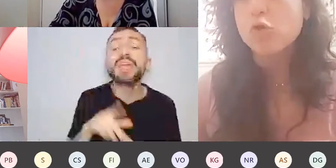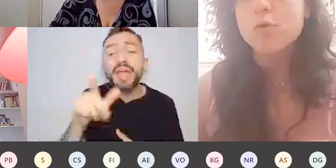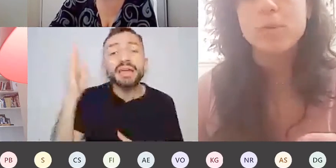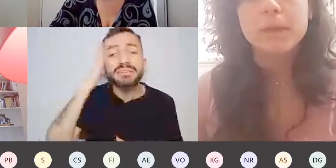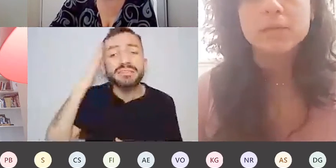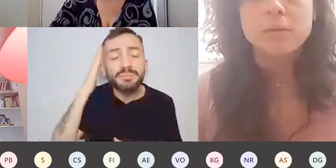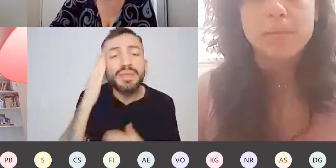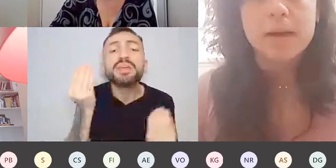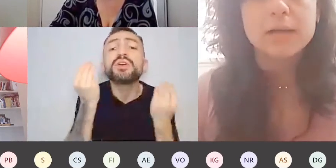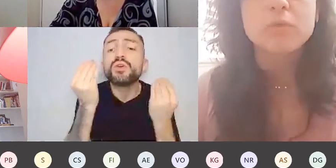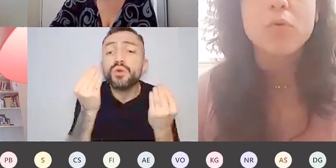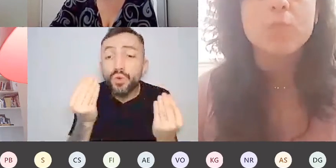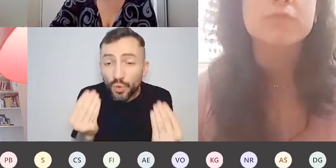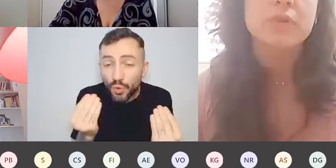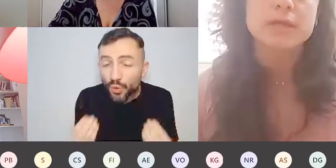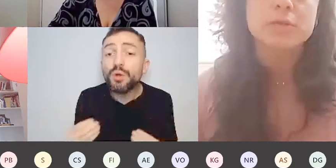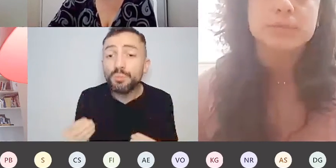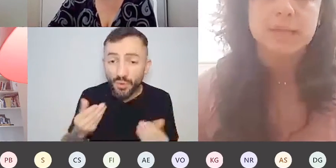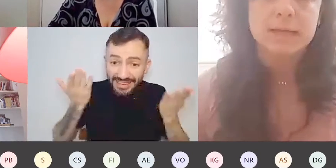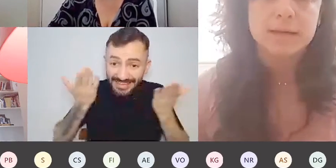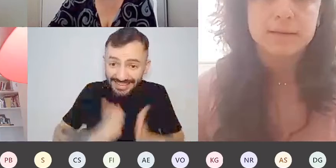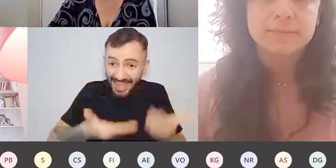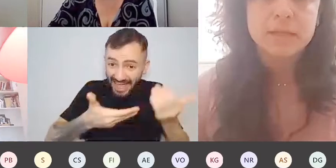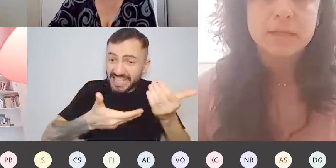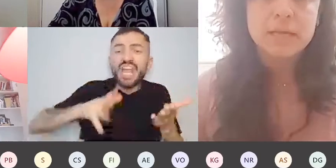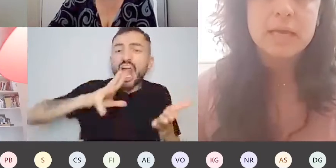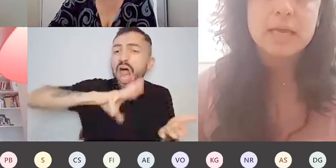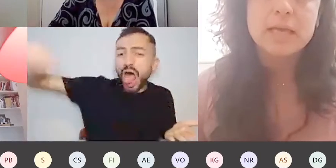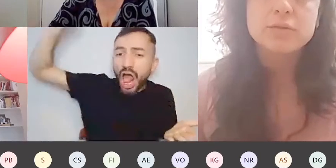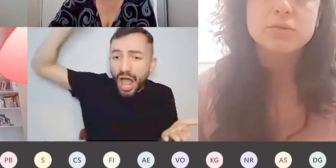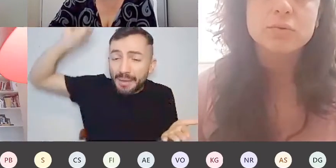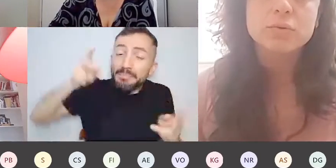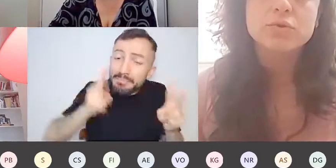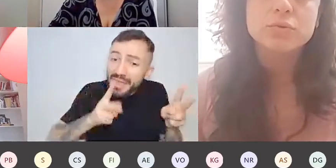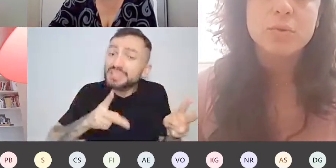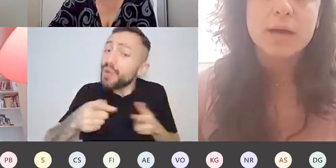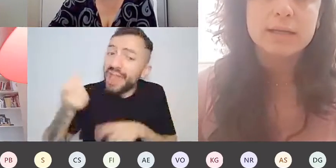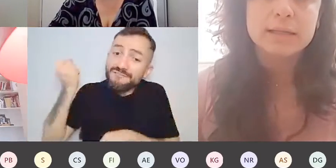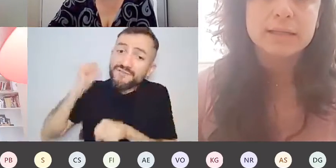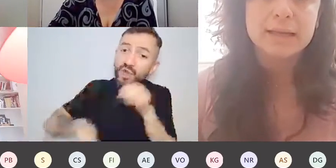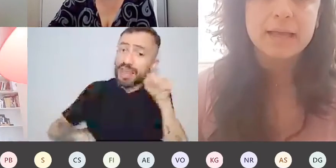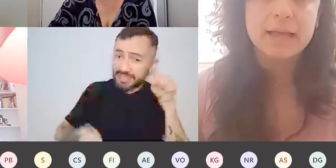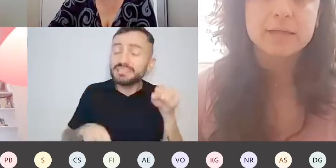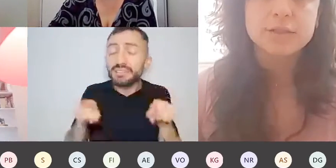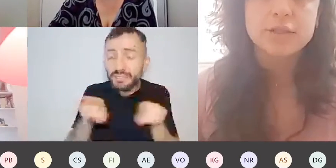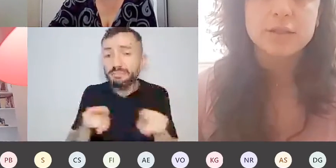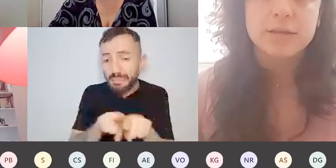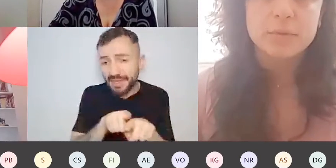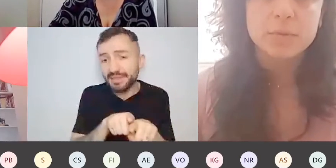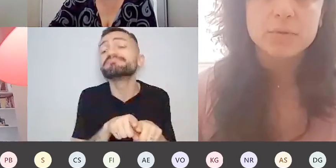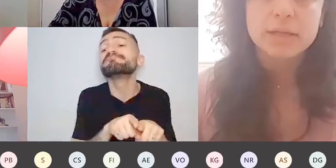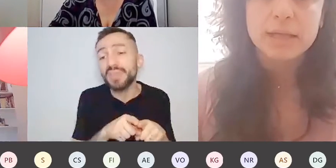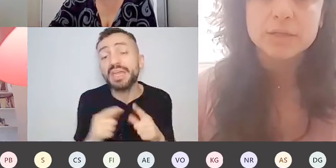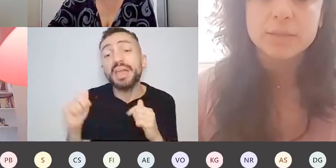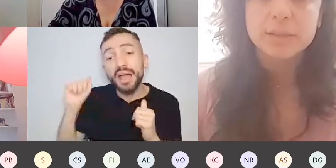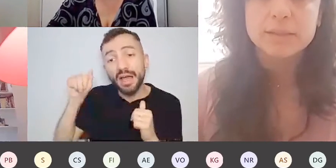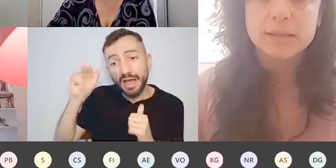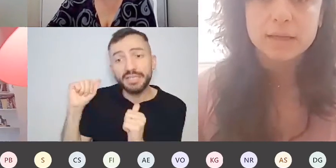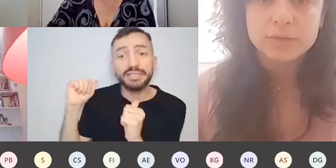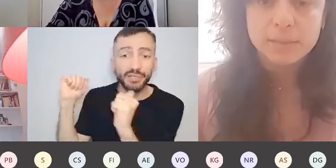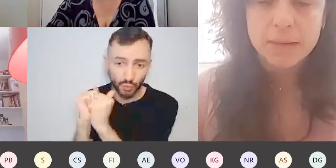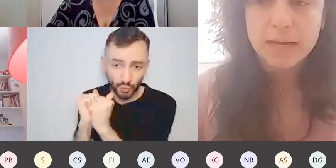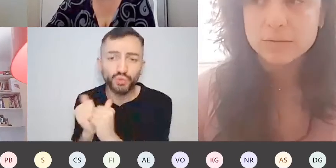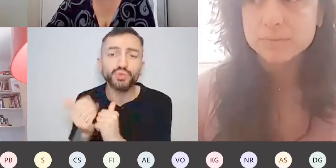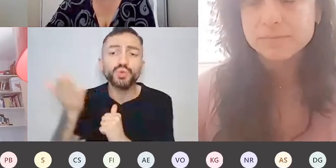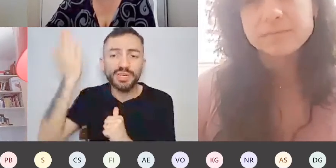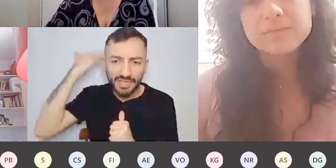involuntária no momento do parto como violência obstétrica. E isso, junto com a Ana, né, a gente teve a oportunidade de apresentar